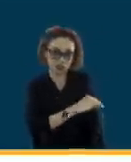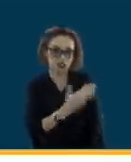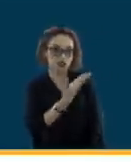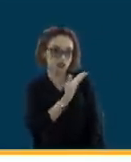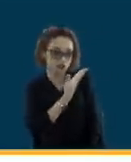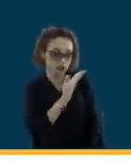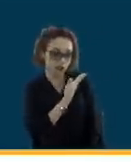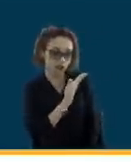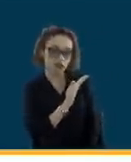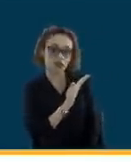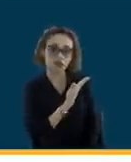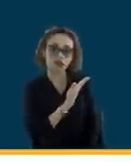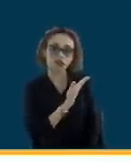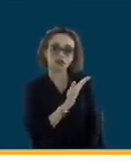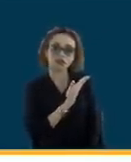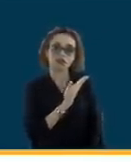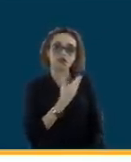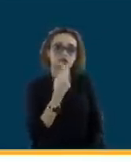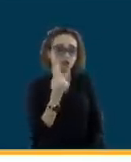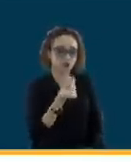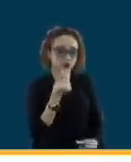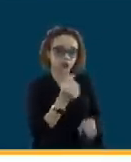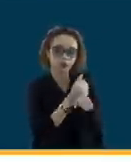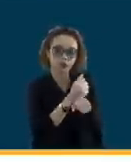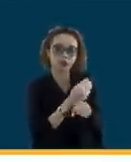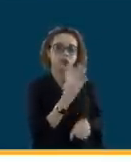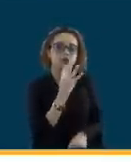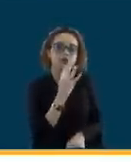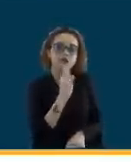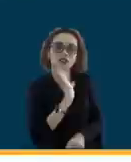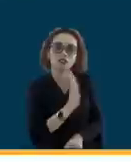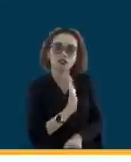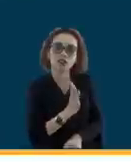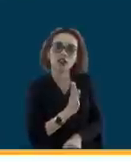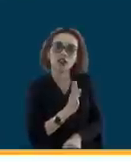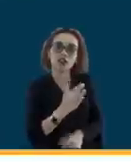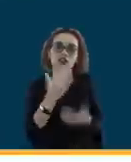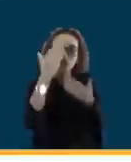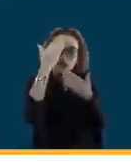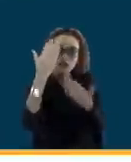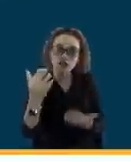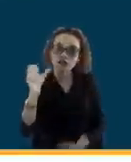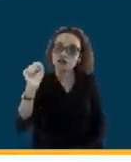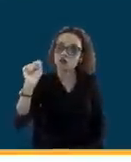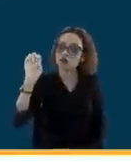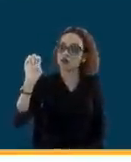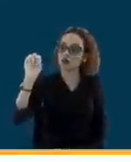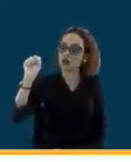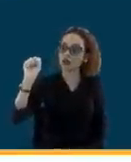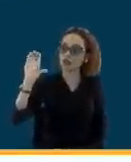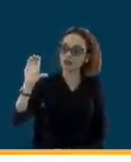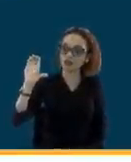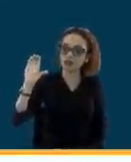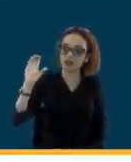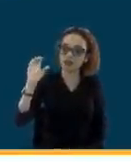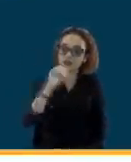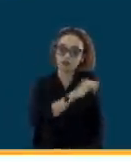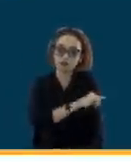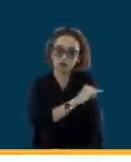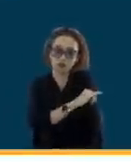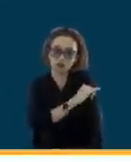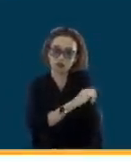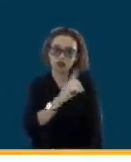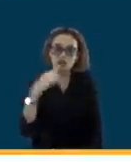amiga, querida há muitos anos. E agradecer, portanto, ao SESC do Rio e a todos que estão envolvidos na